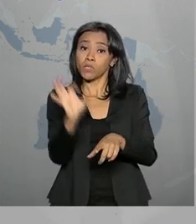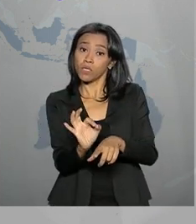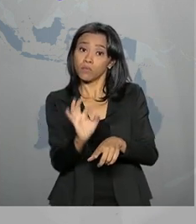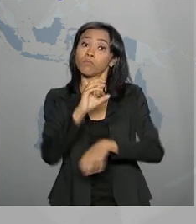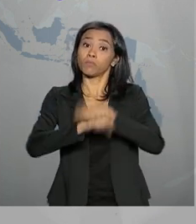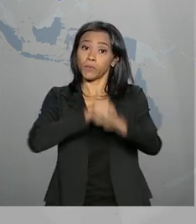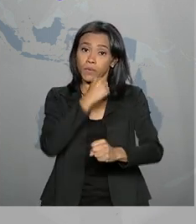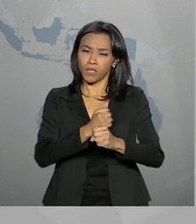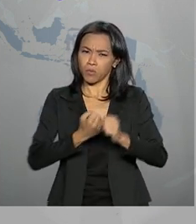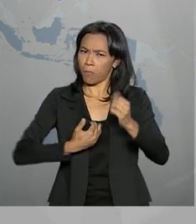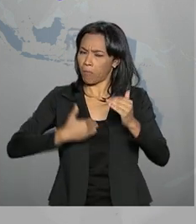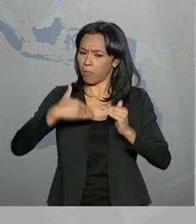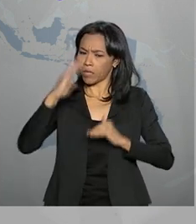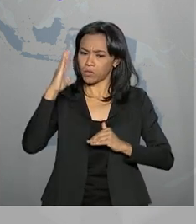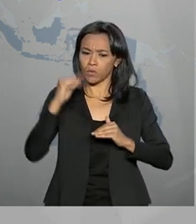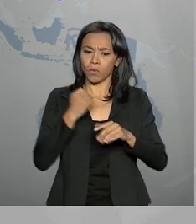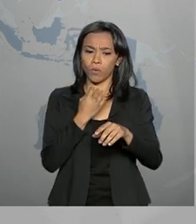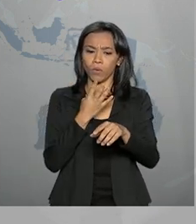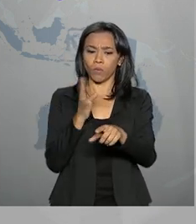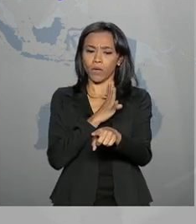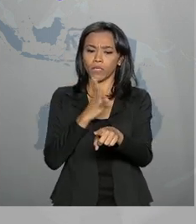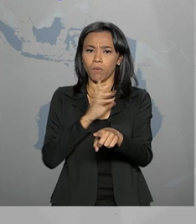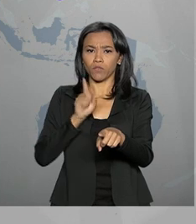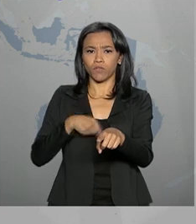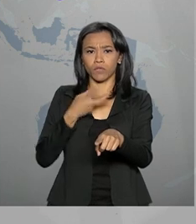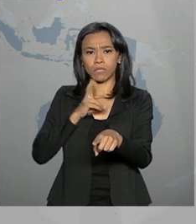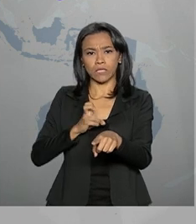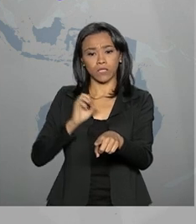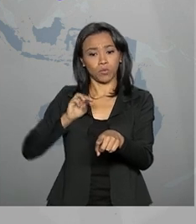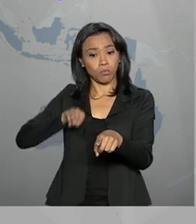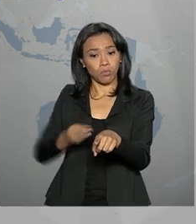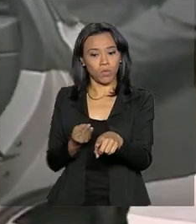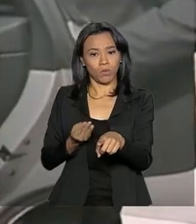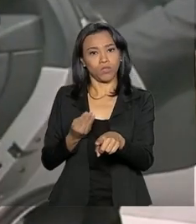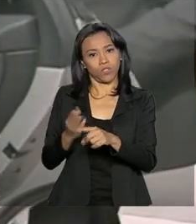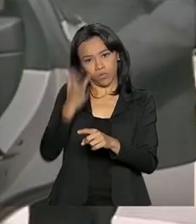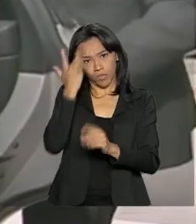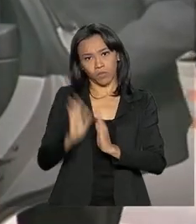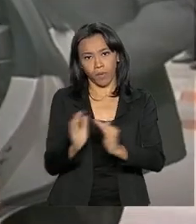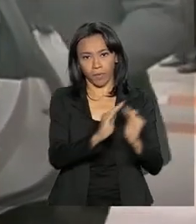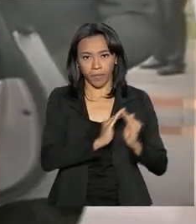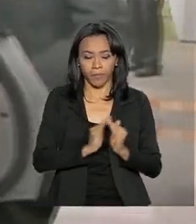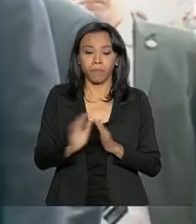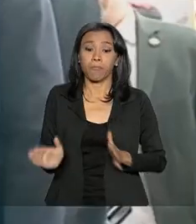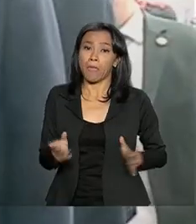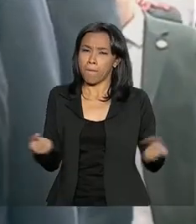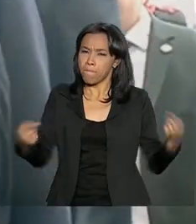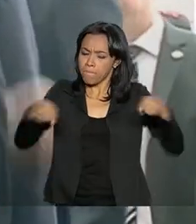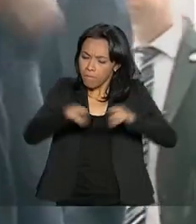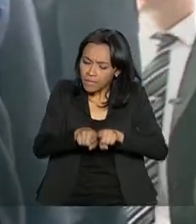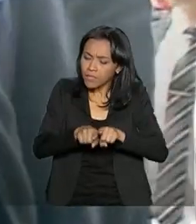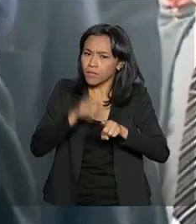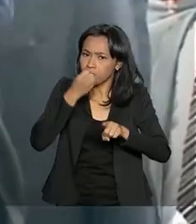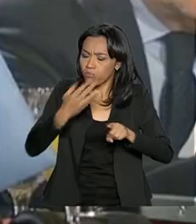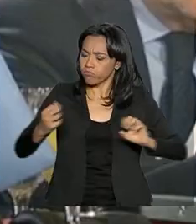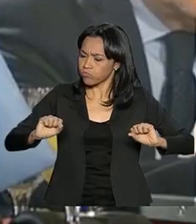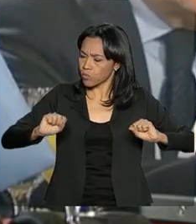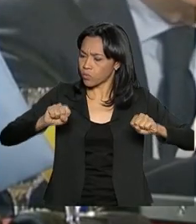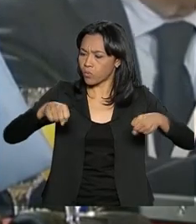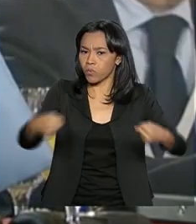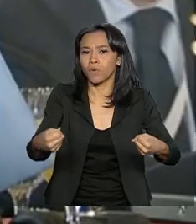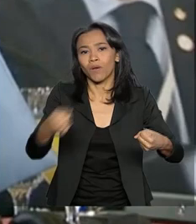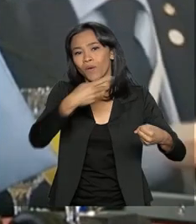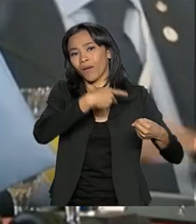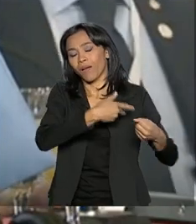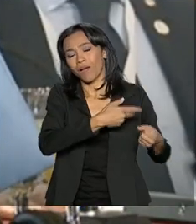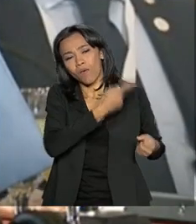ano, ultrapassando 44 milhões e meio de habitantes. Parceria que ganha novo impulso com a